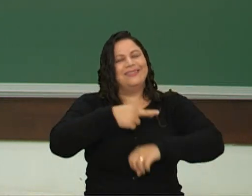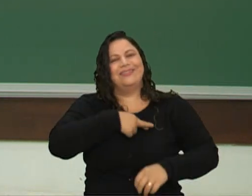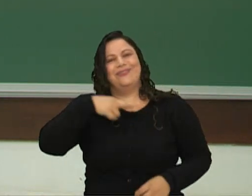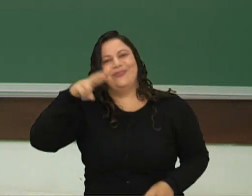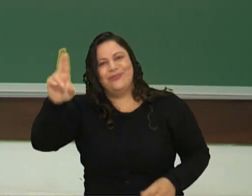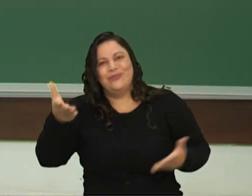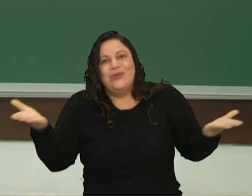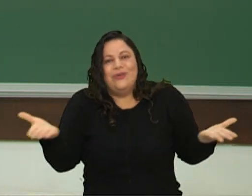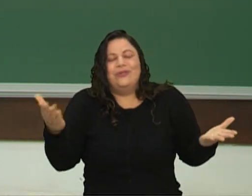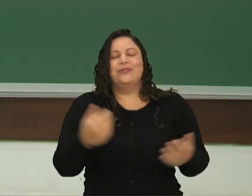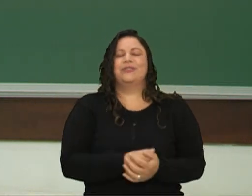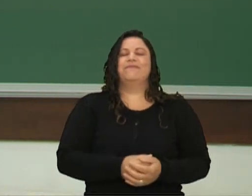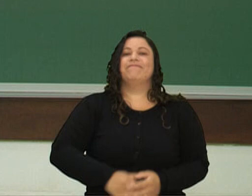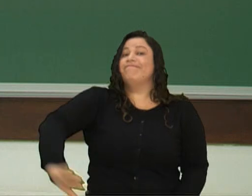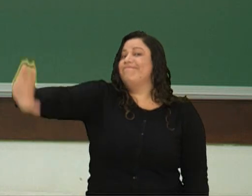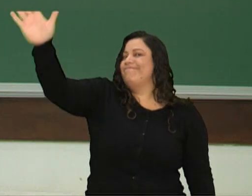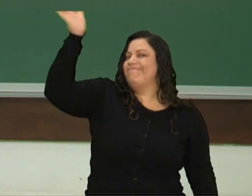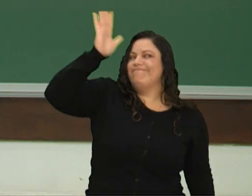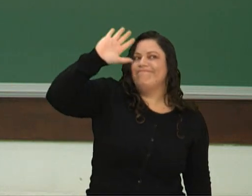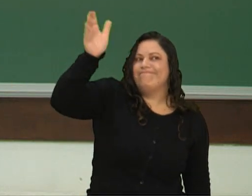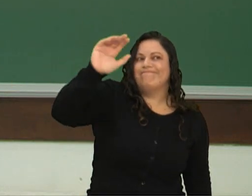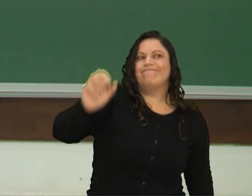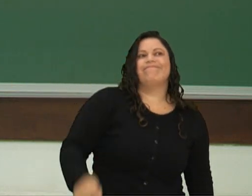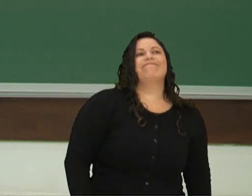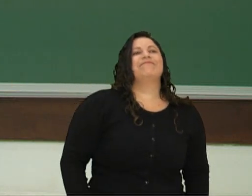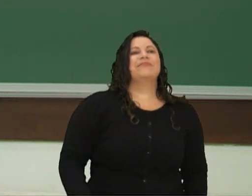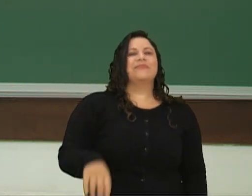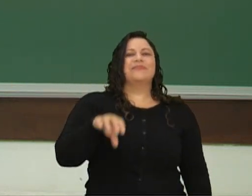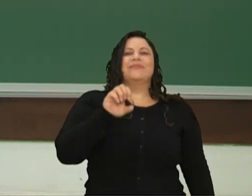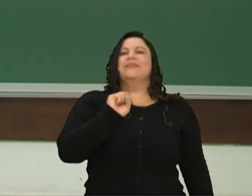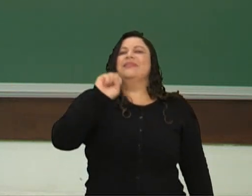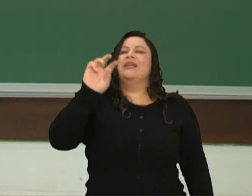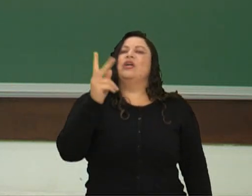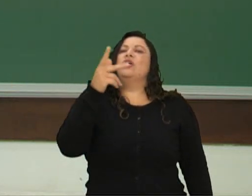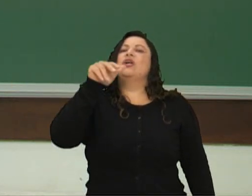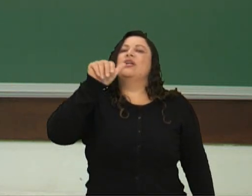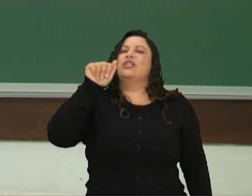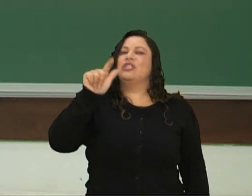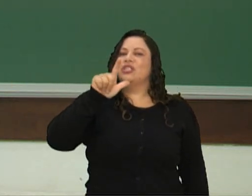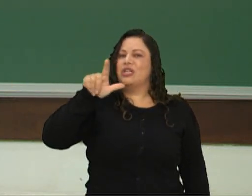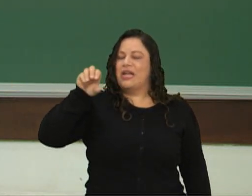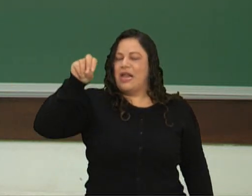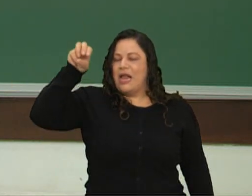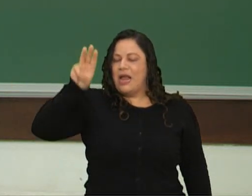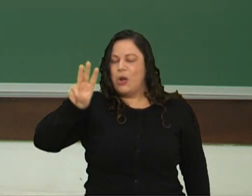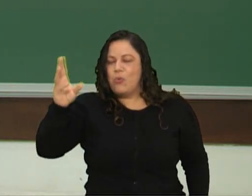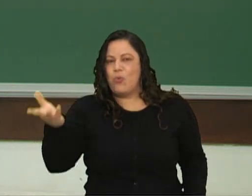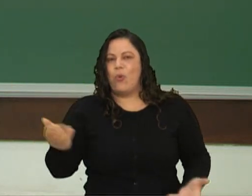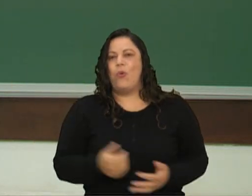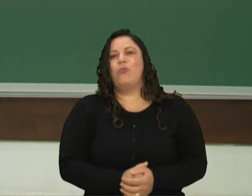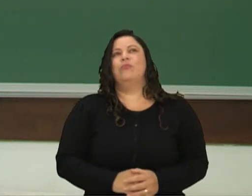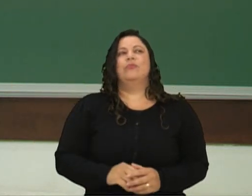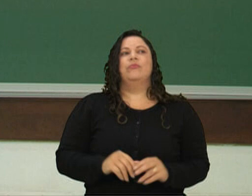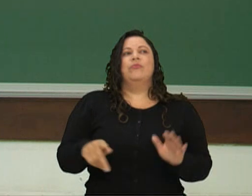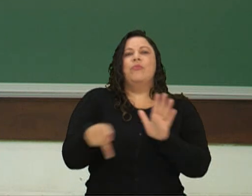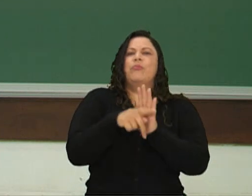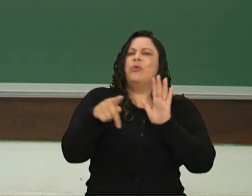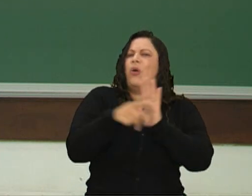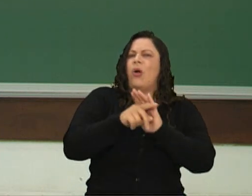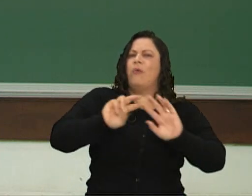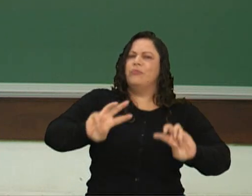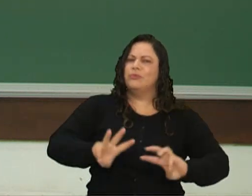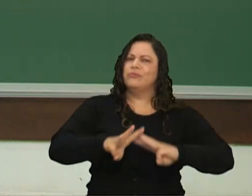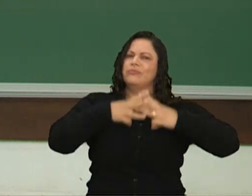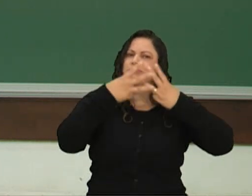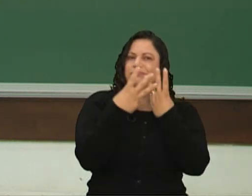de vocês com um shalom para quem for do judaísmo, salam aleikum para quem é do islamismo,